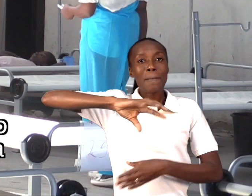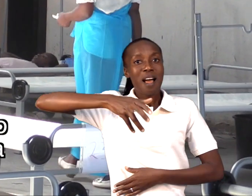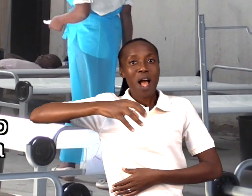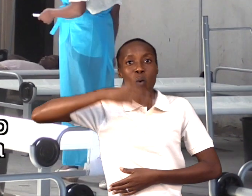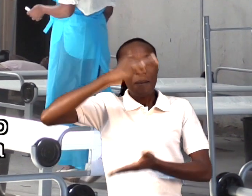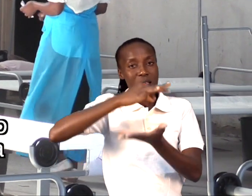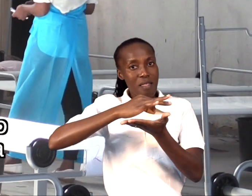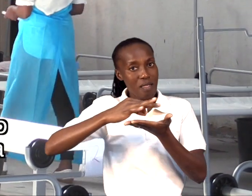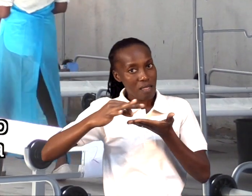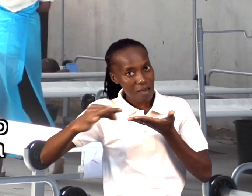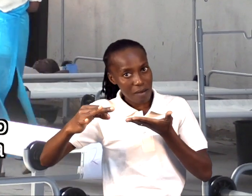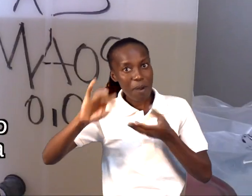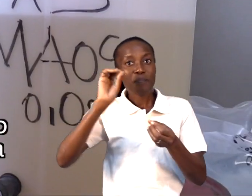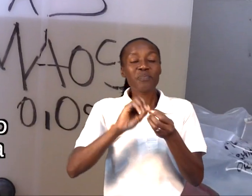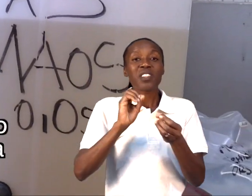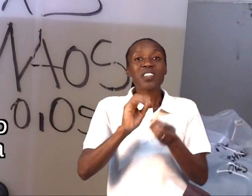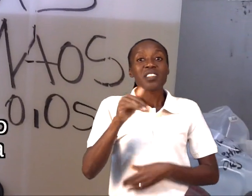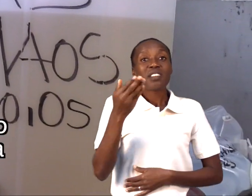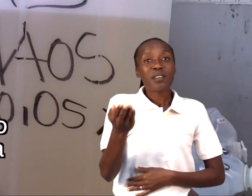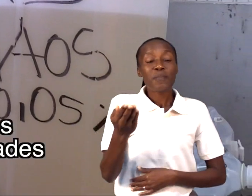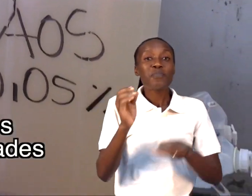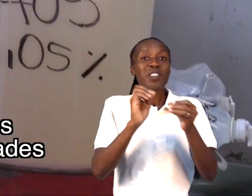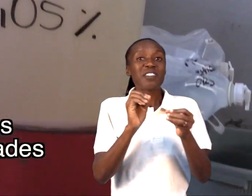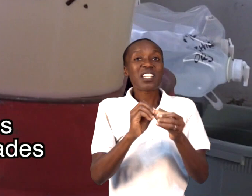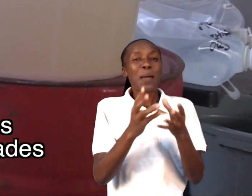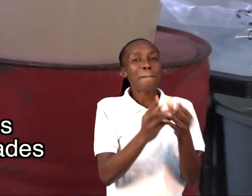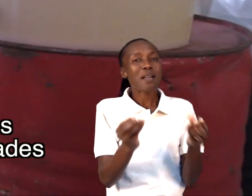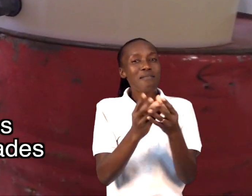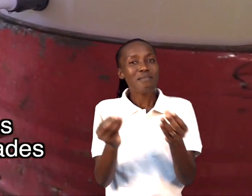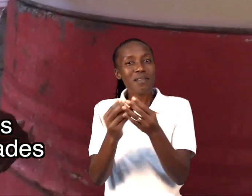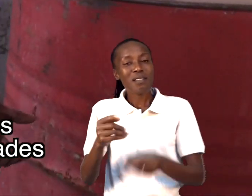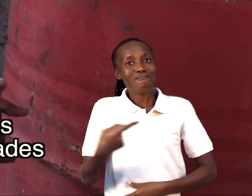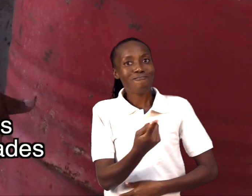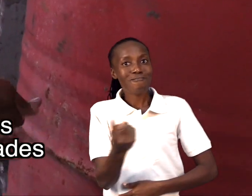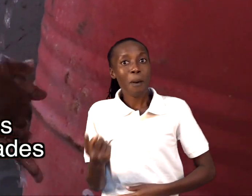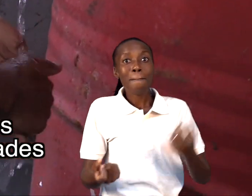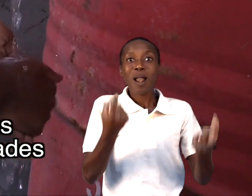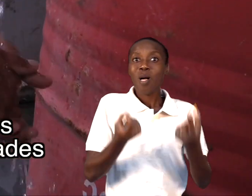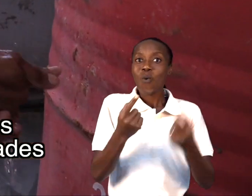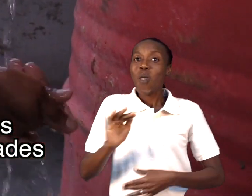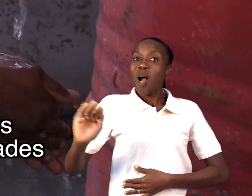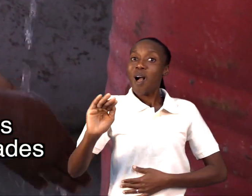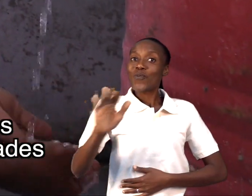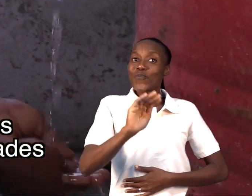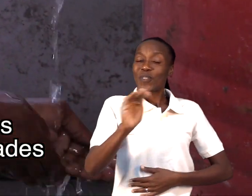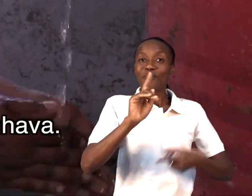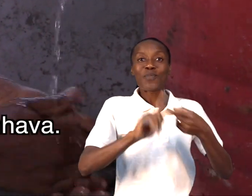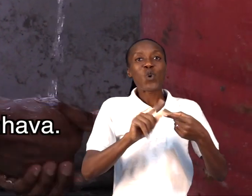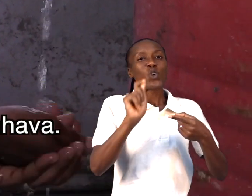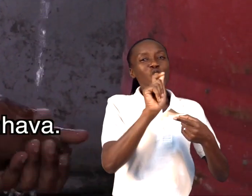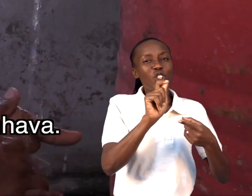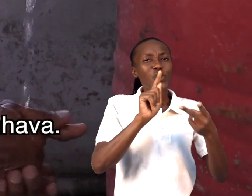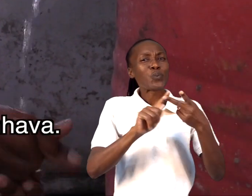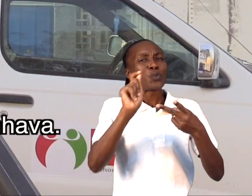cloros, certeza, meios para tratamento de água e que envolvesse também produtos de saneamento em algumas